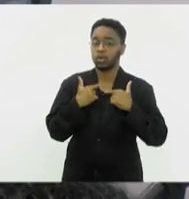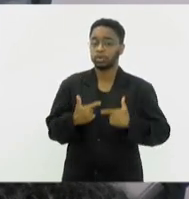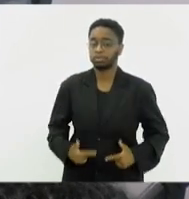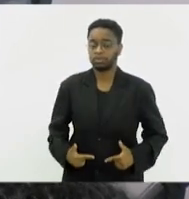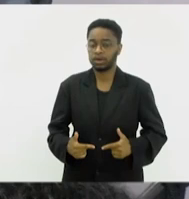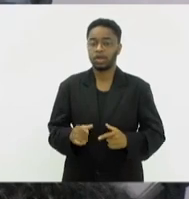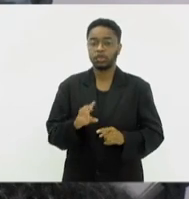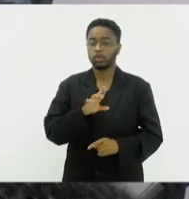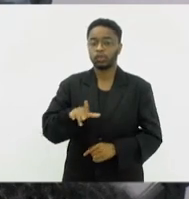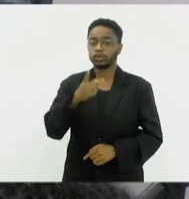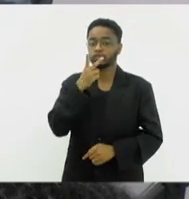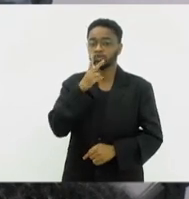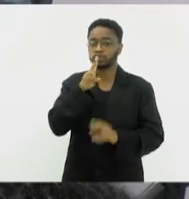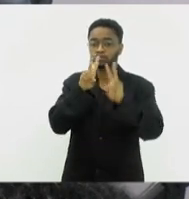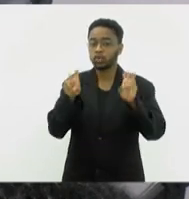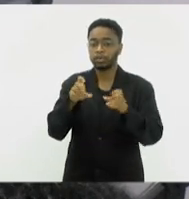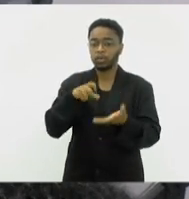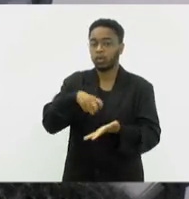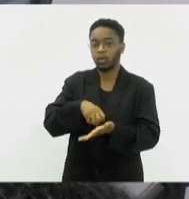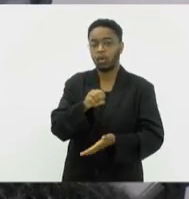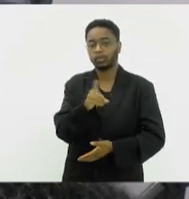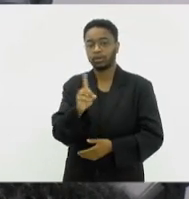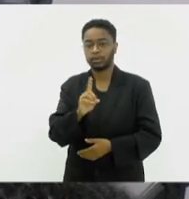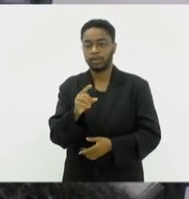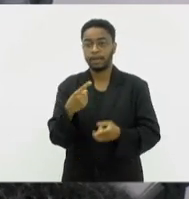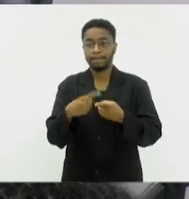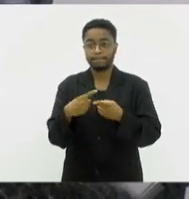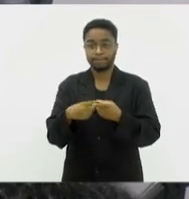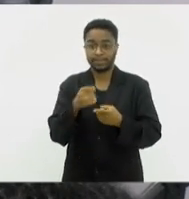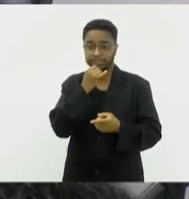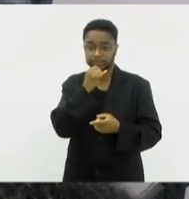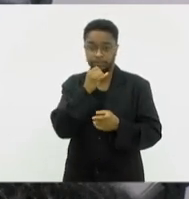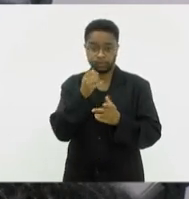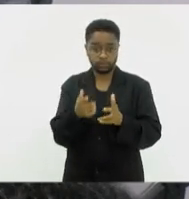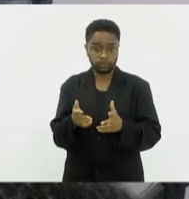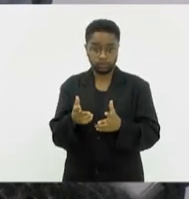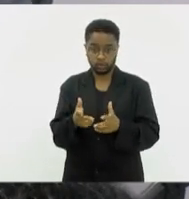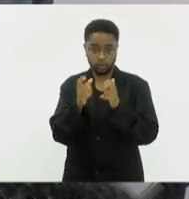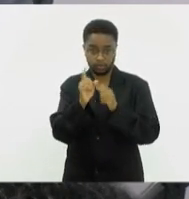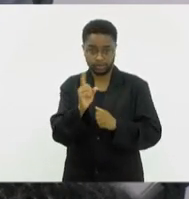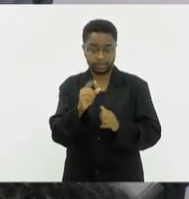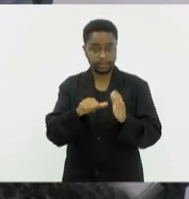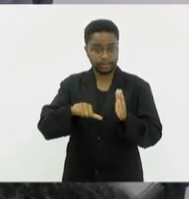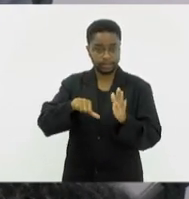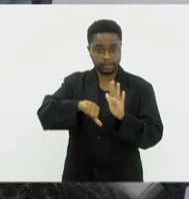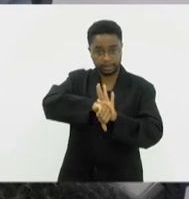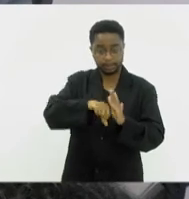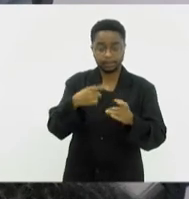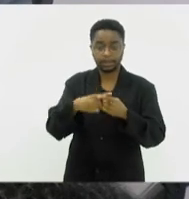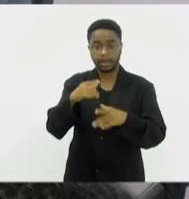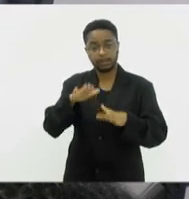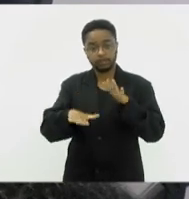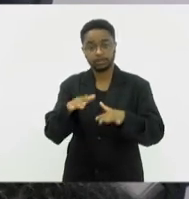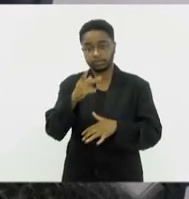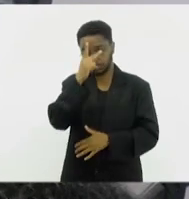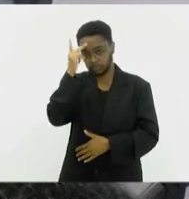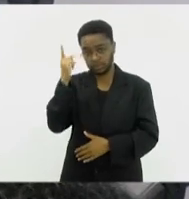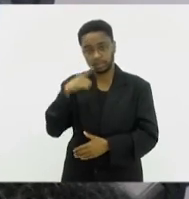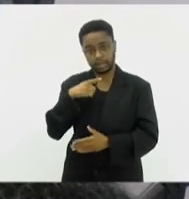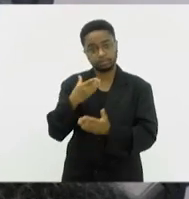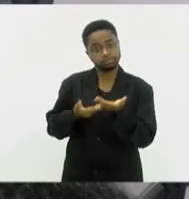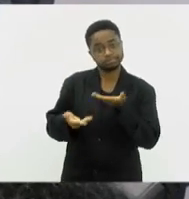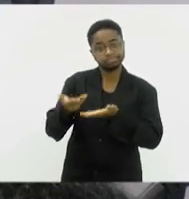uma condenação ou não condenação. Porque a não persecução criminal, por exemplo, muitas vezes o indivíduo é réu até numa transação penal que o senhor